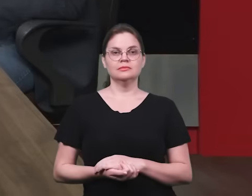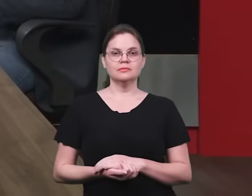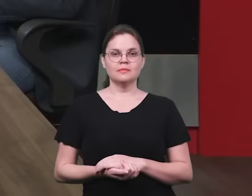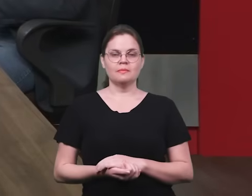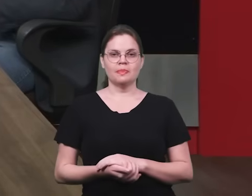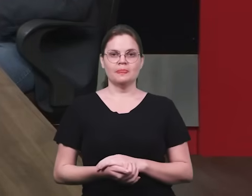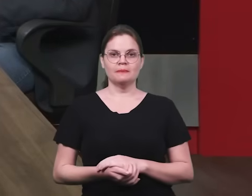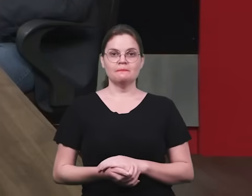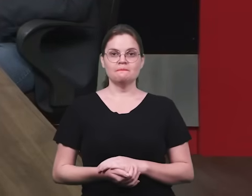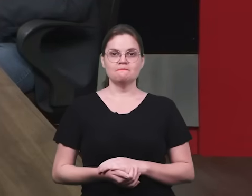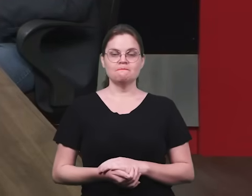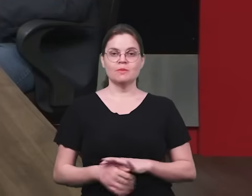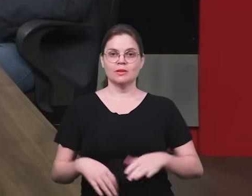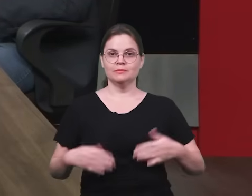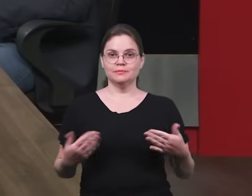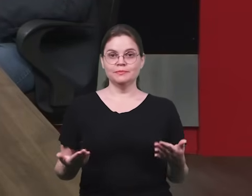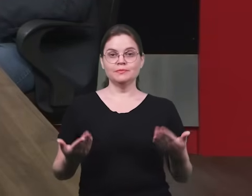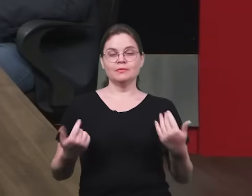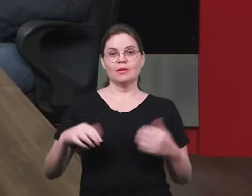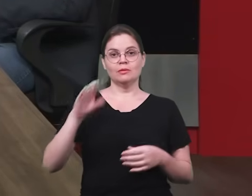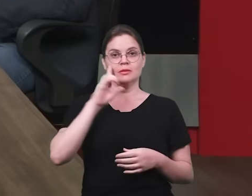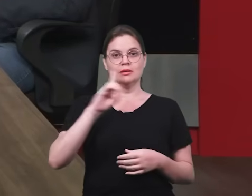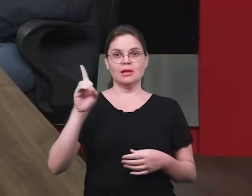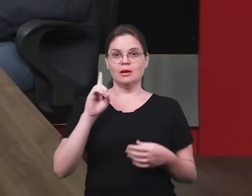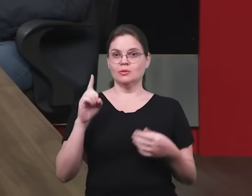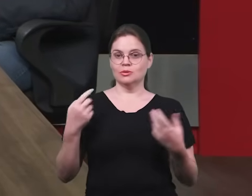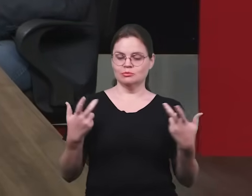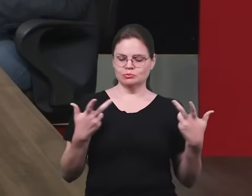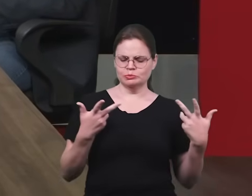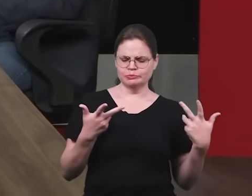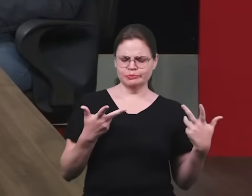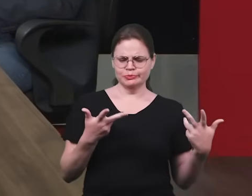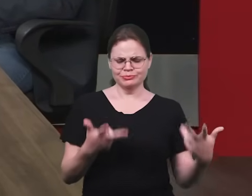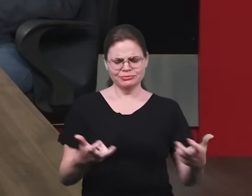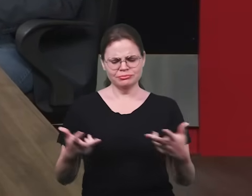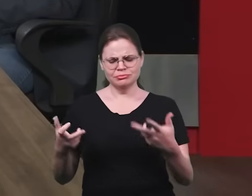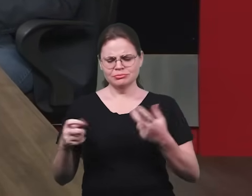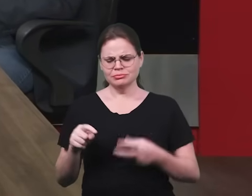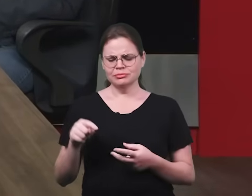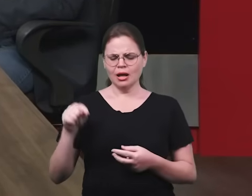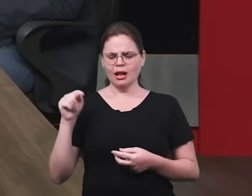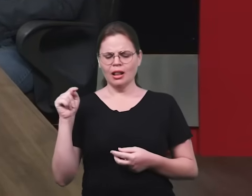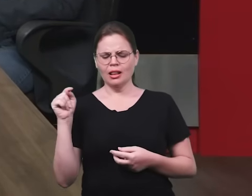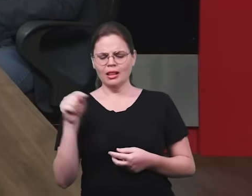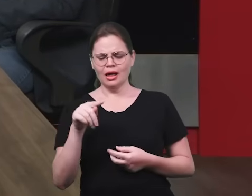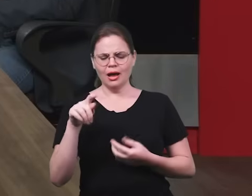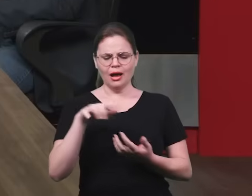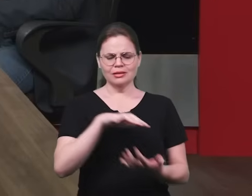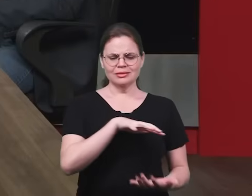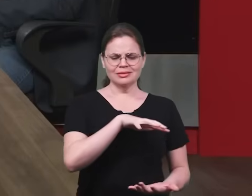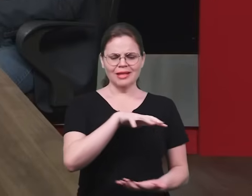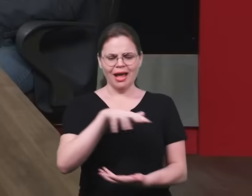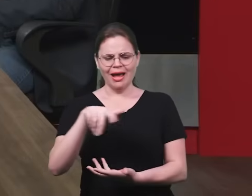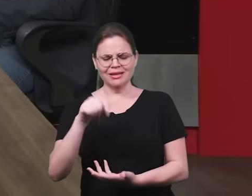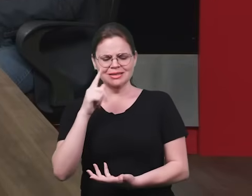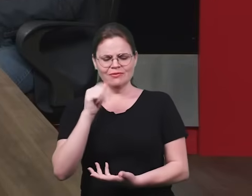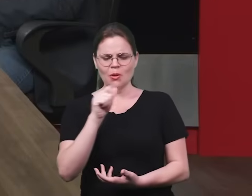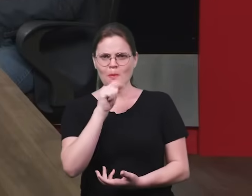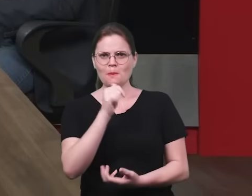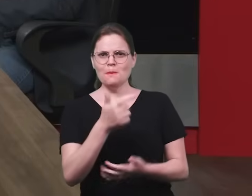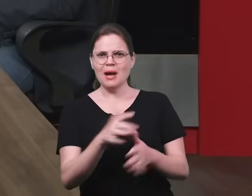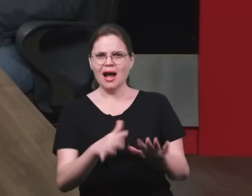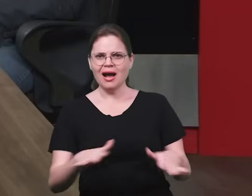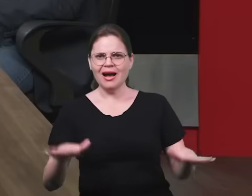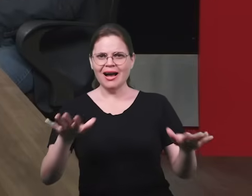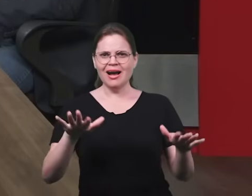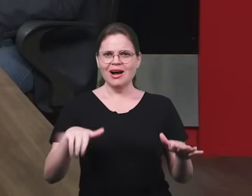E quando Deus ele contemplou da sua morada a habitação dos